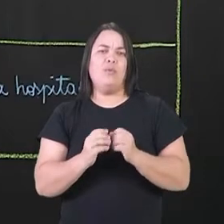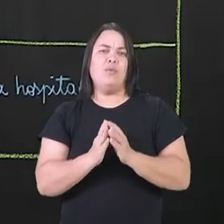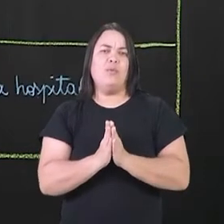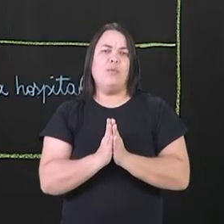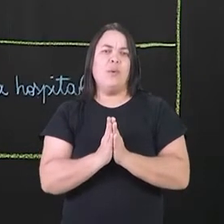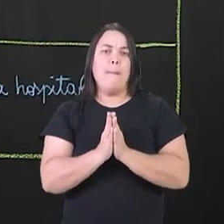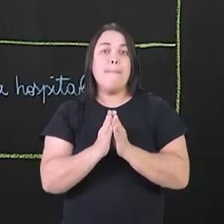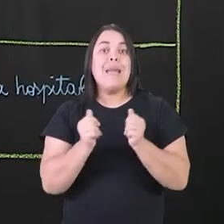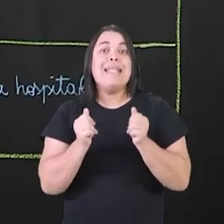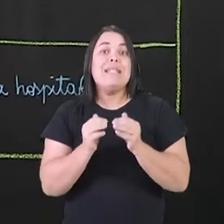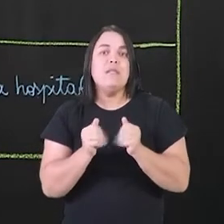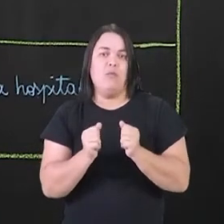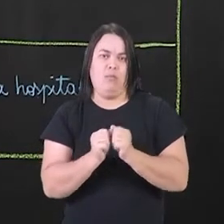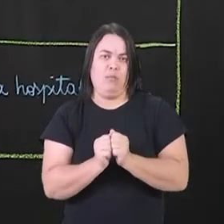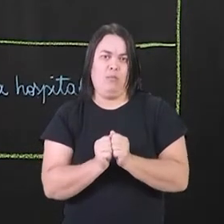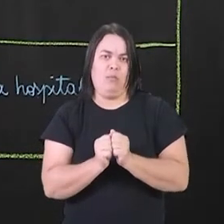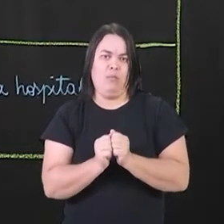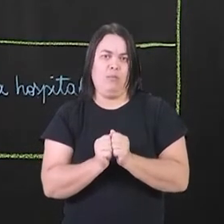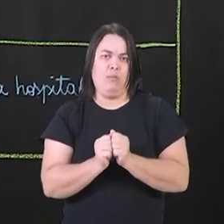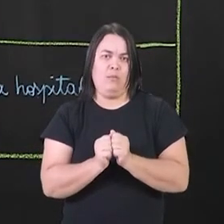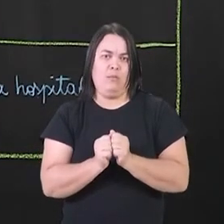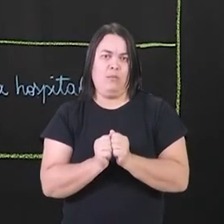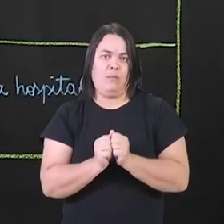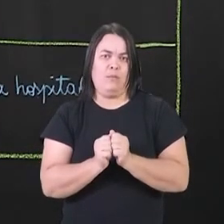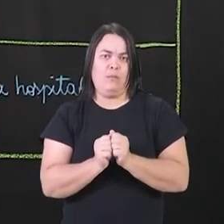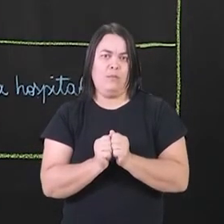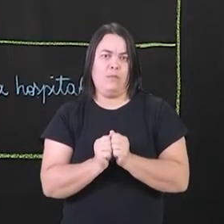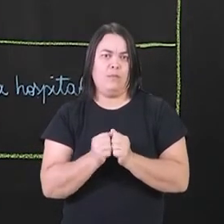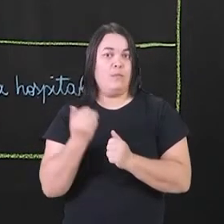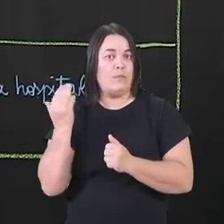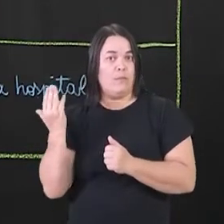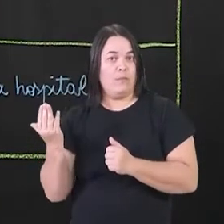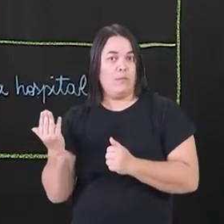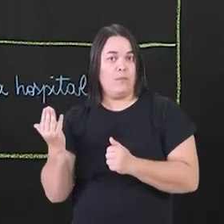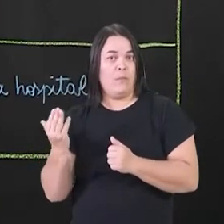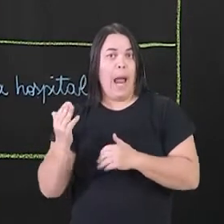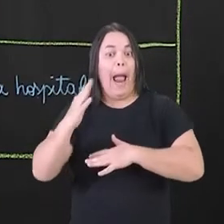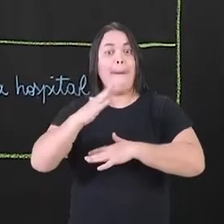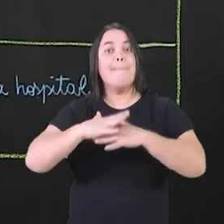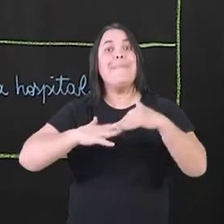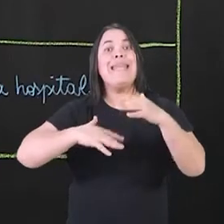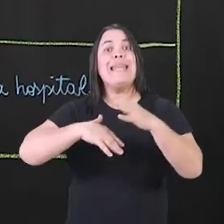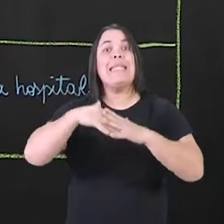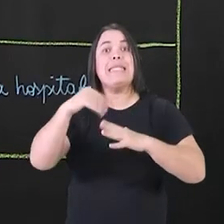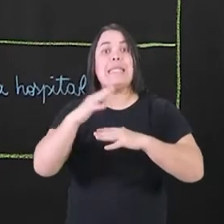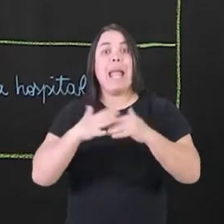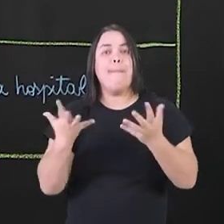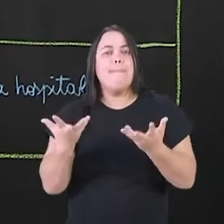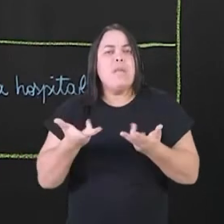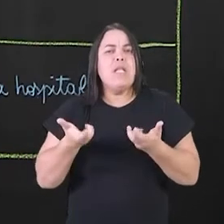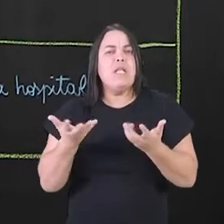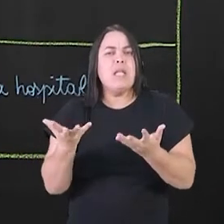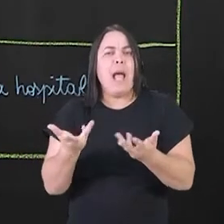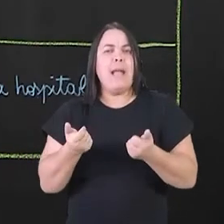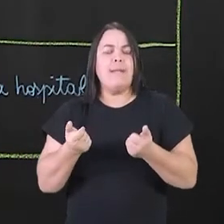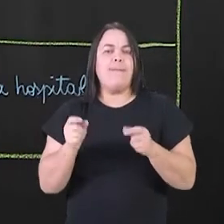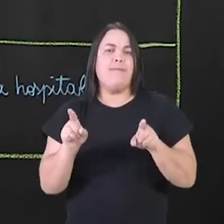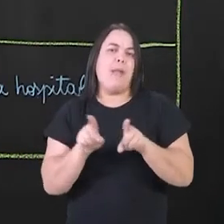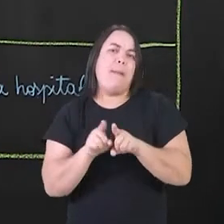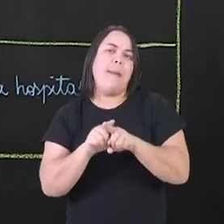solicitação, pedido. Lembrando, ability, habilidade. Request,